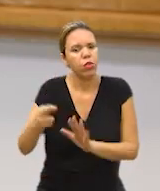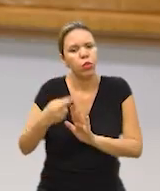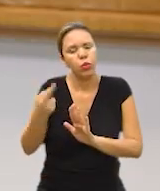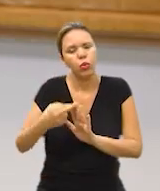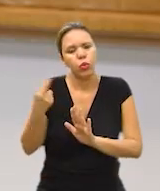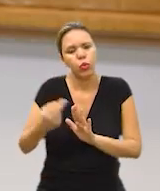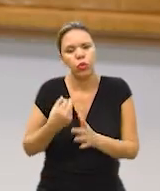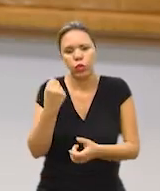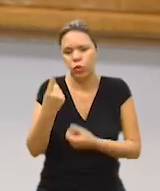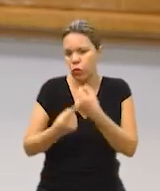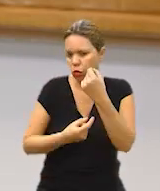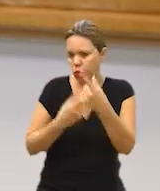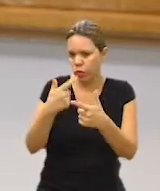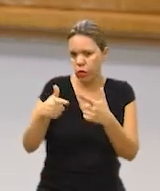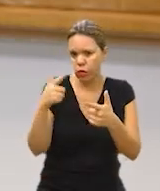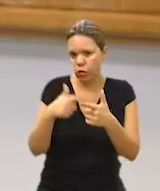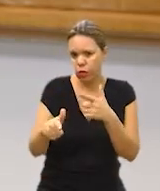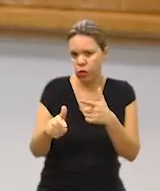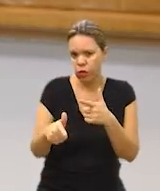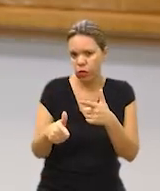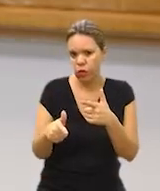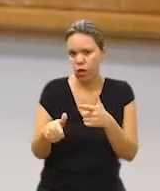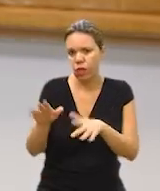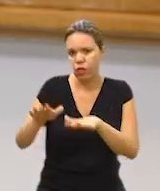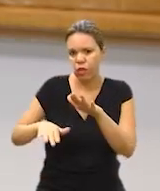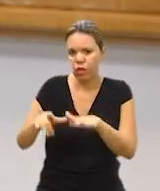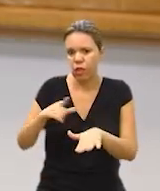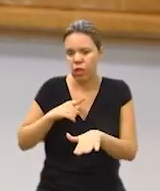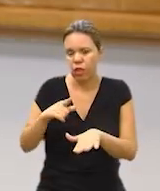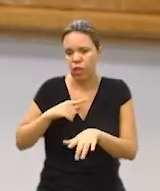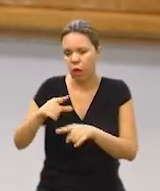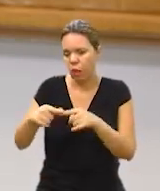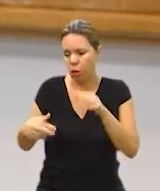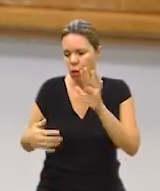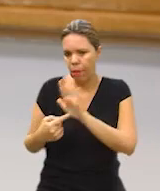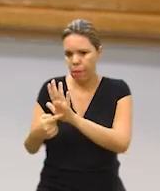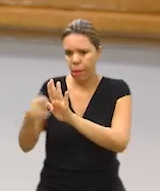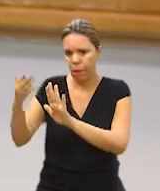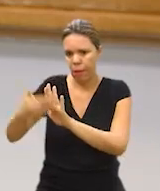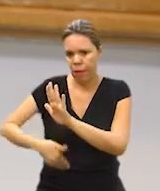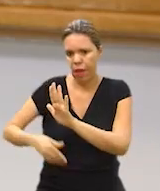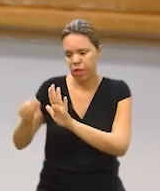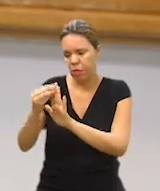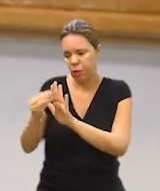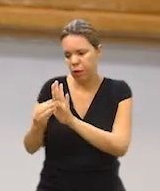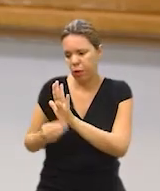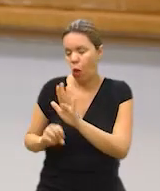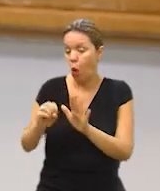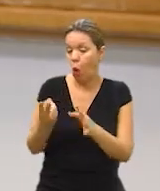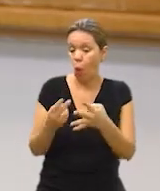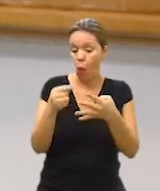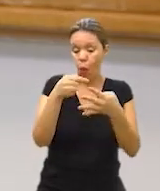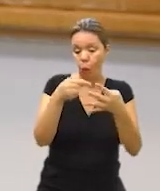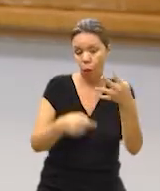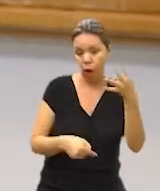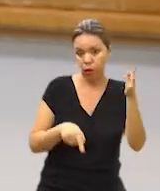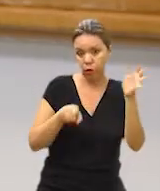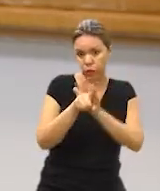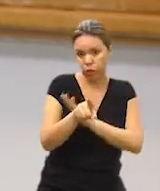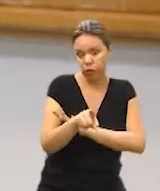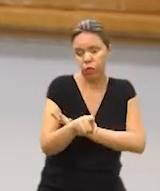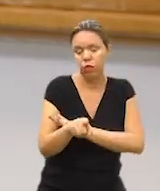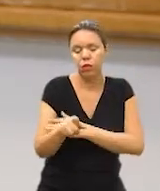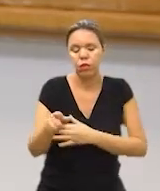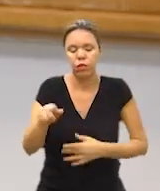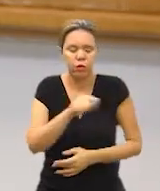alguns problemas, através de uma petição, de uma peça que a gente fala, e através de 4 questões. Então, ele